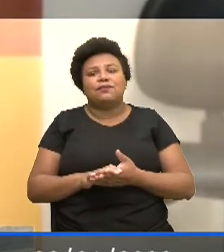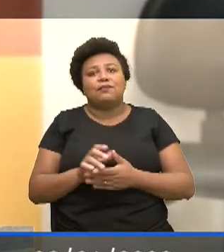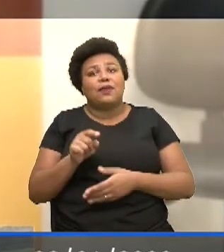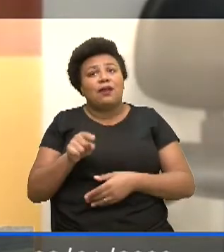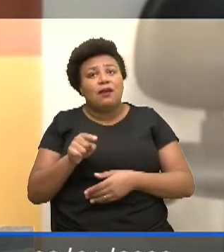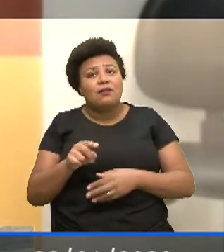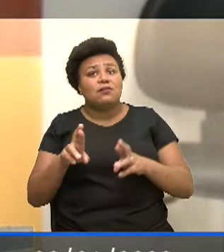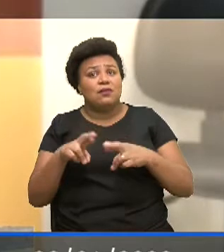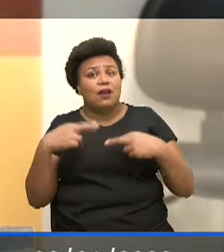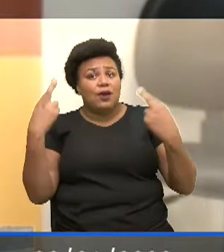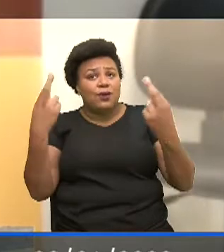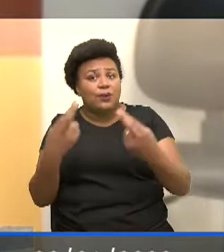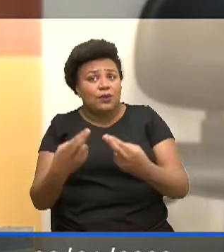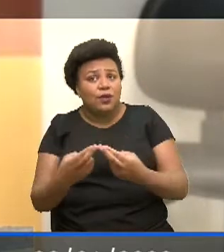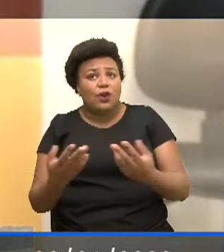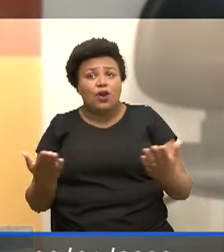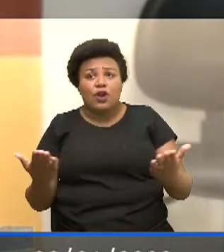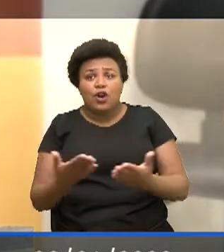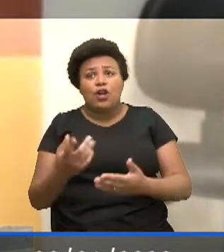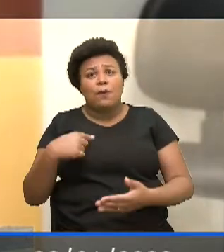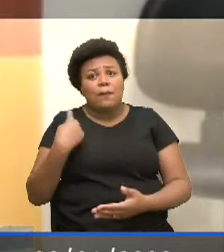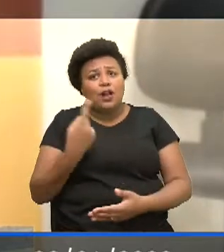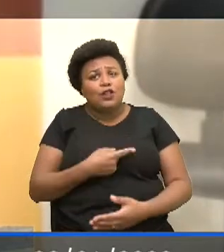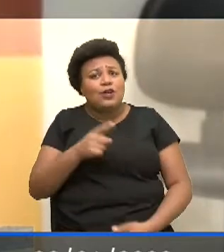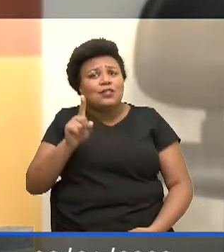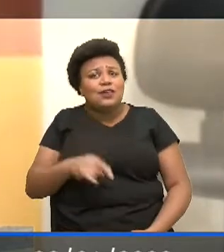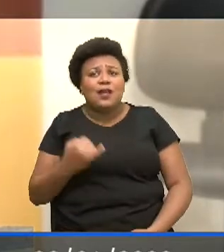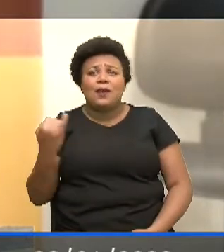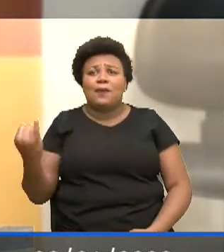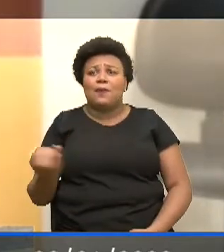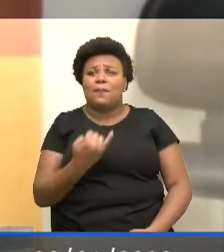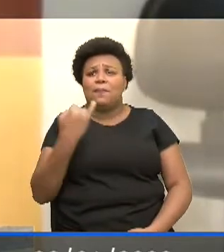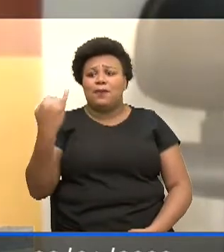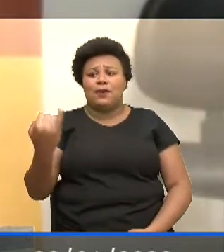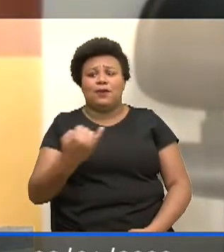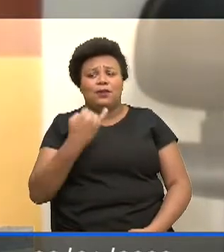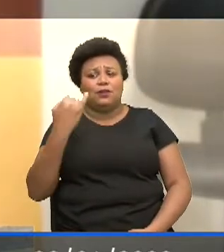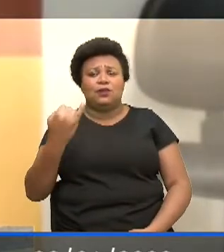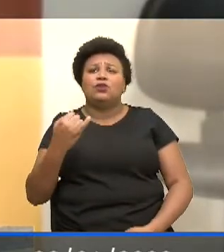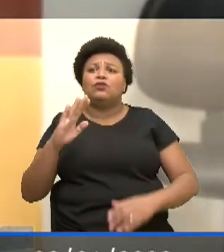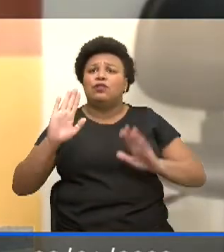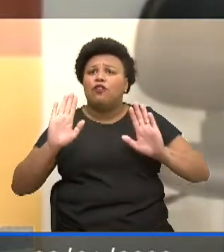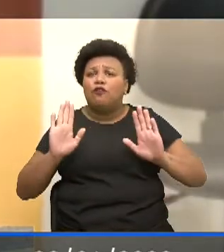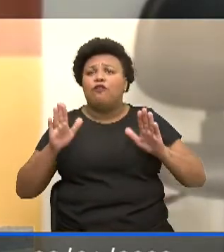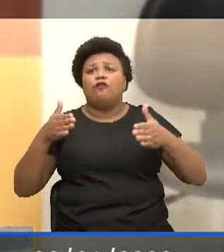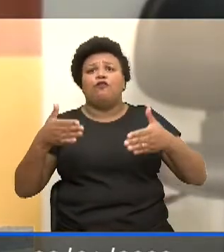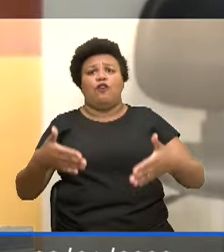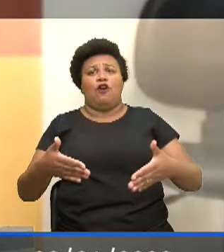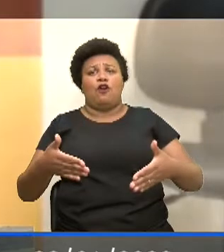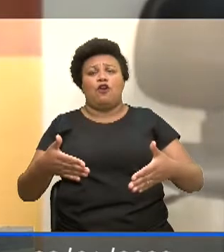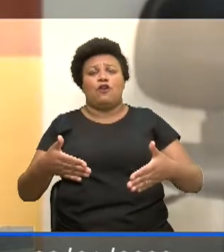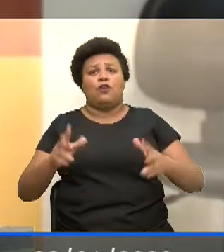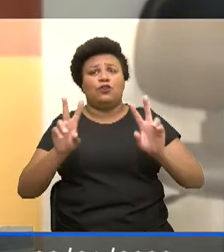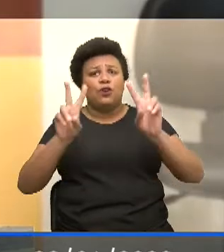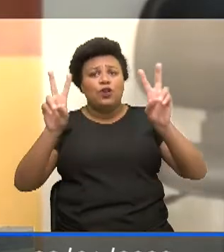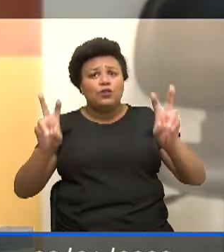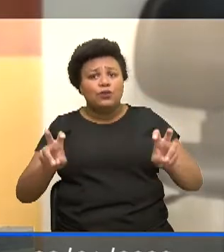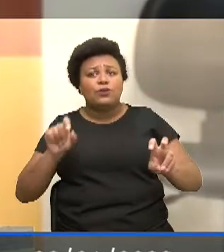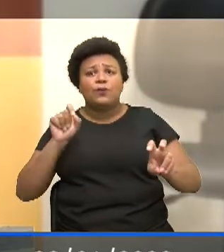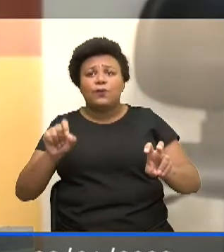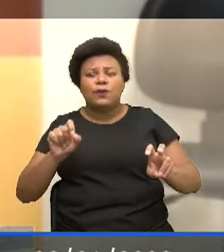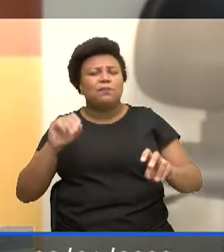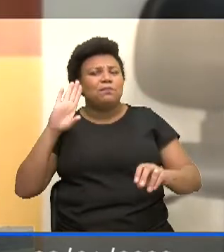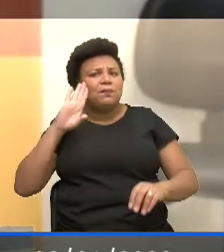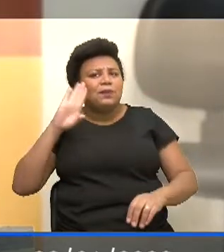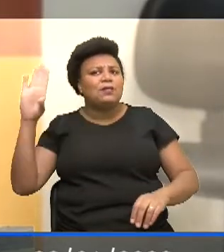nesta reunião aqui, para nós é fundamental darmos um enfoque, tá, que estamos aqui, acima